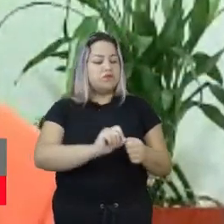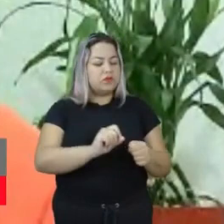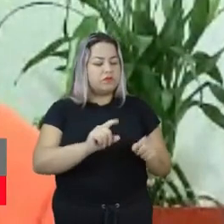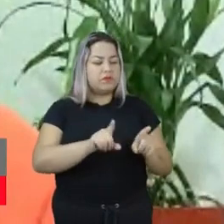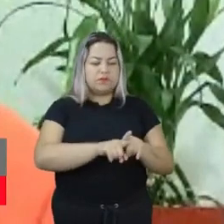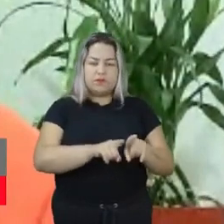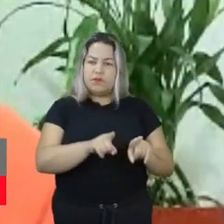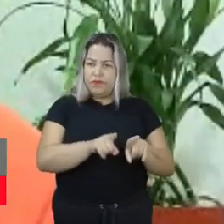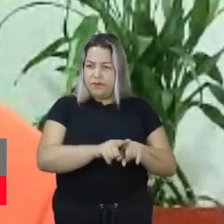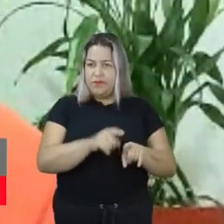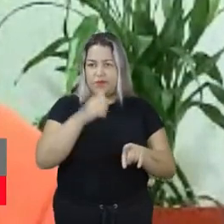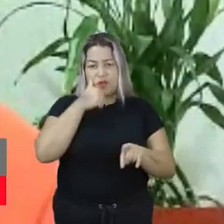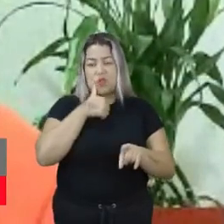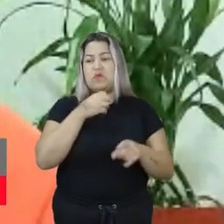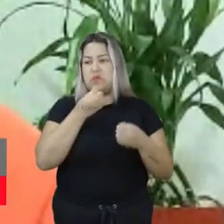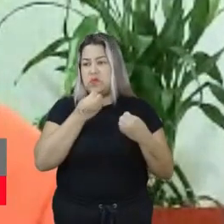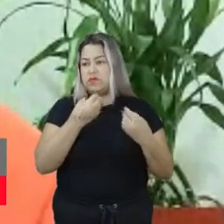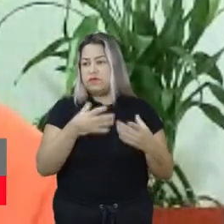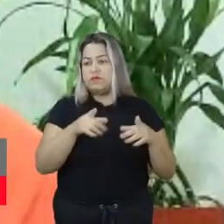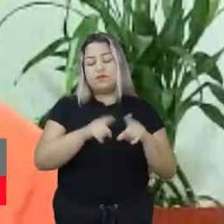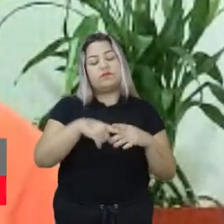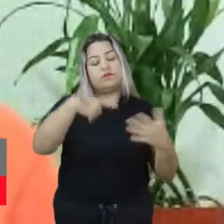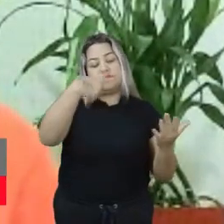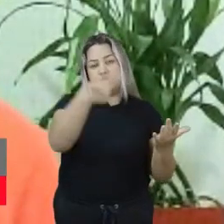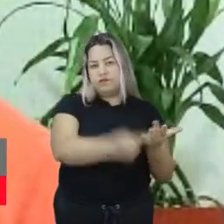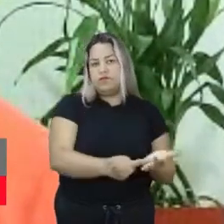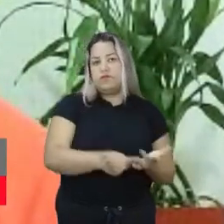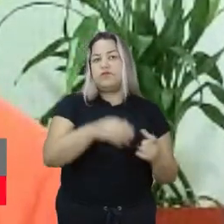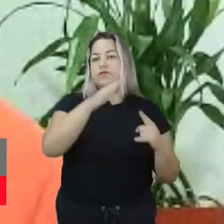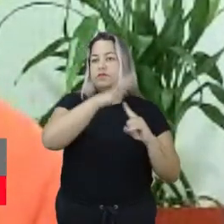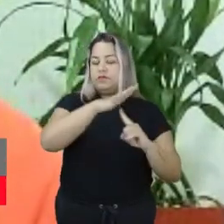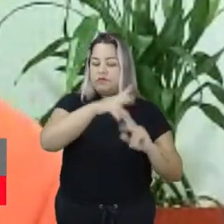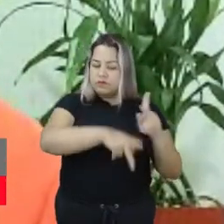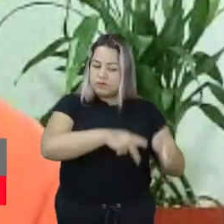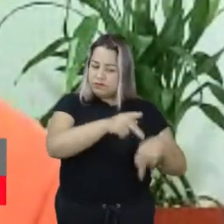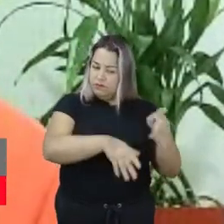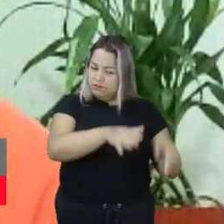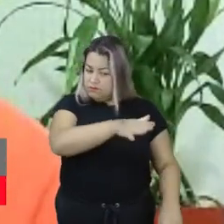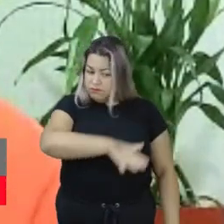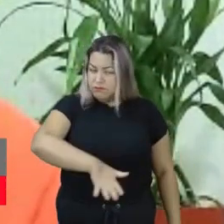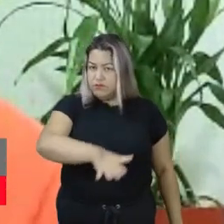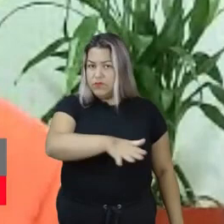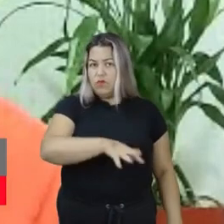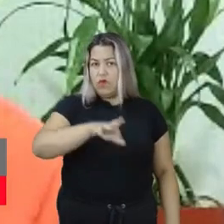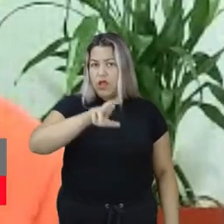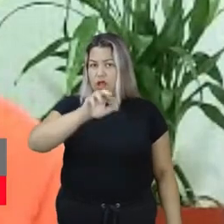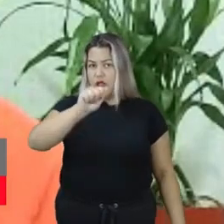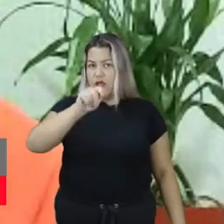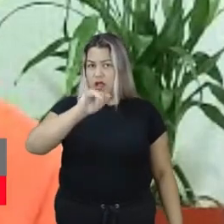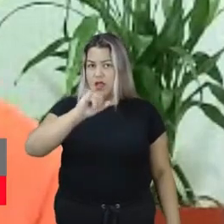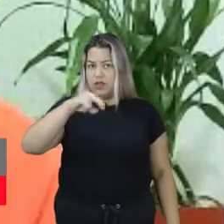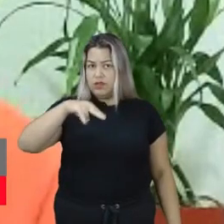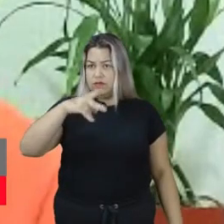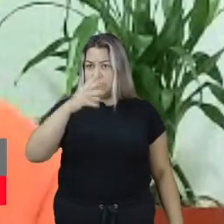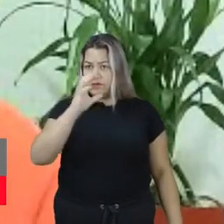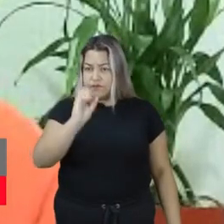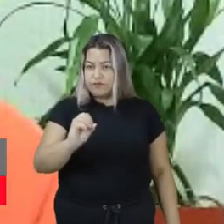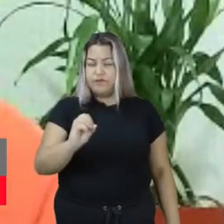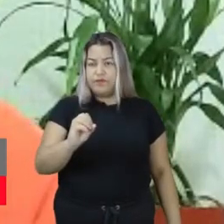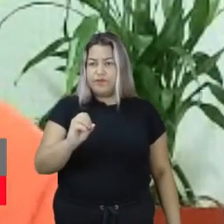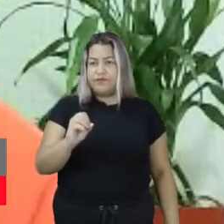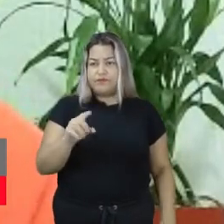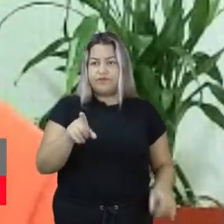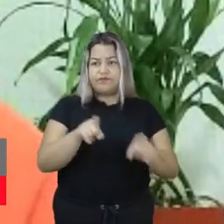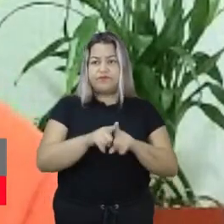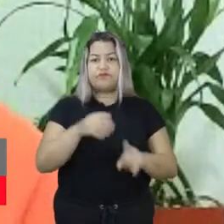Paraná, até porque o nosso compromisso é com a população do Paraná. O governador atual, Ratinho Júnior, é um adversário político ferrenho